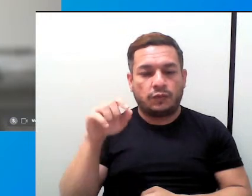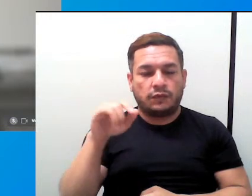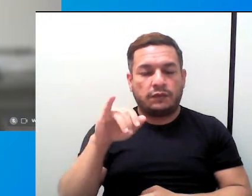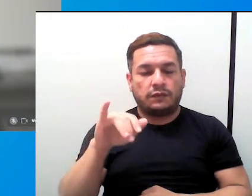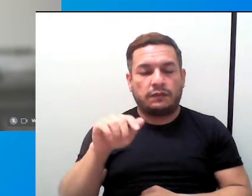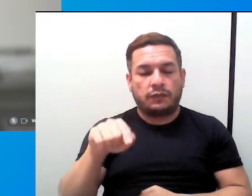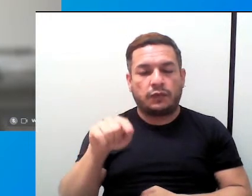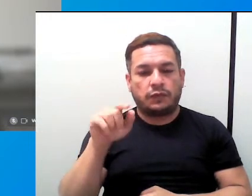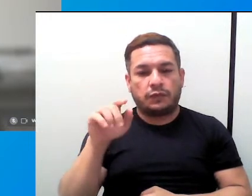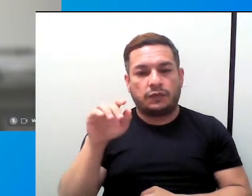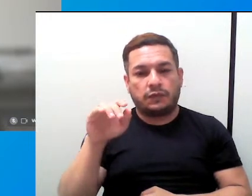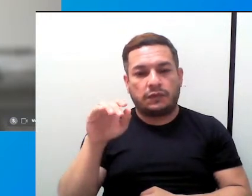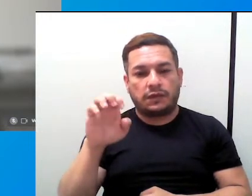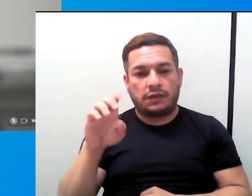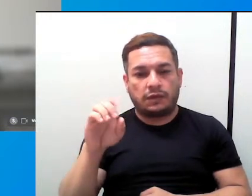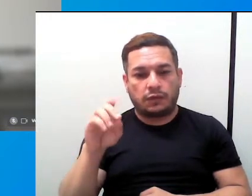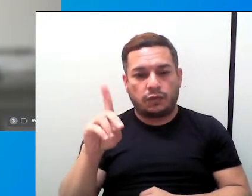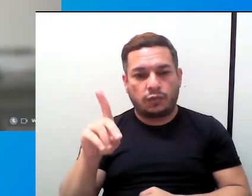eventos.ifac.edu.br.